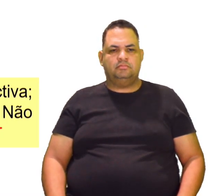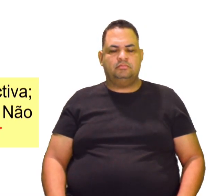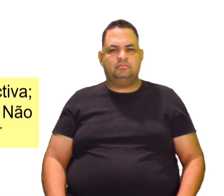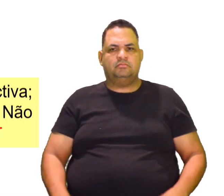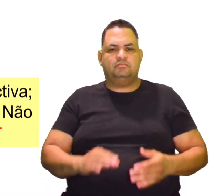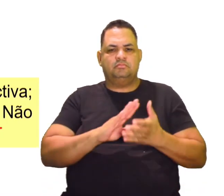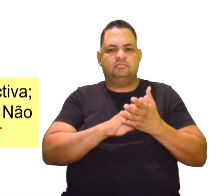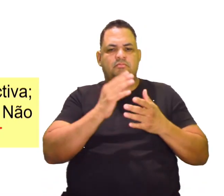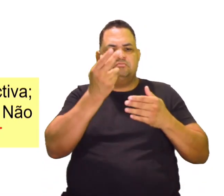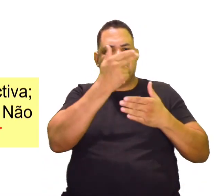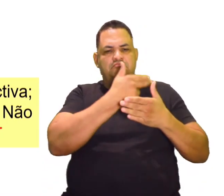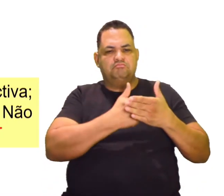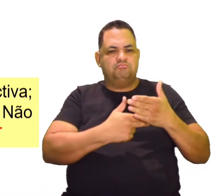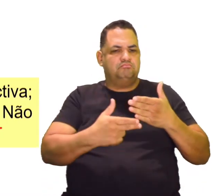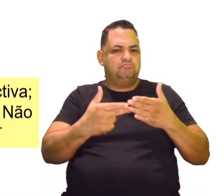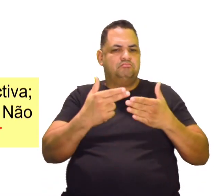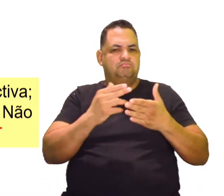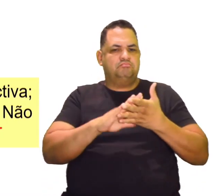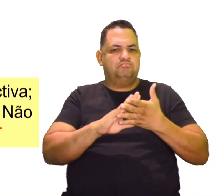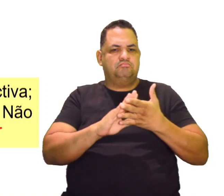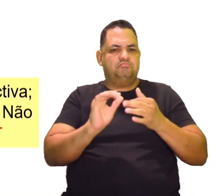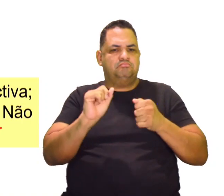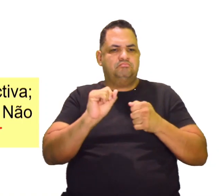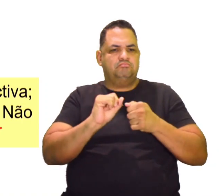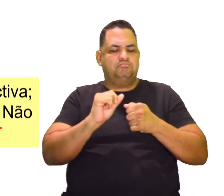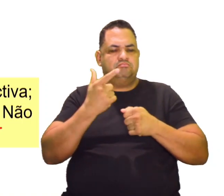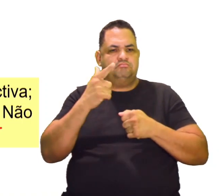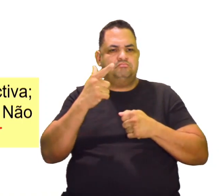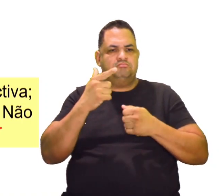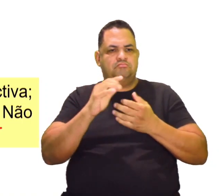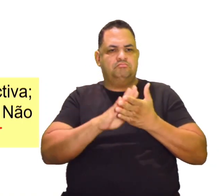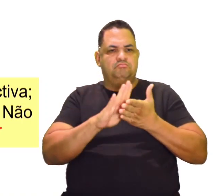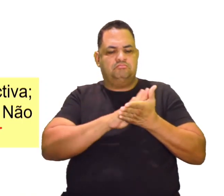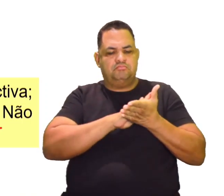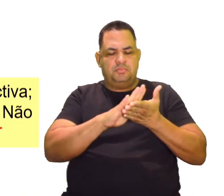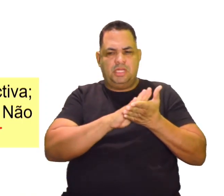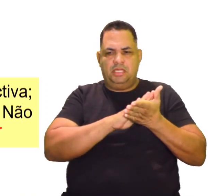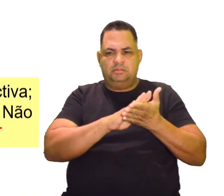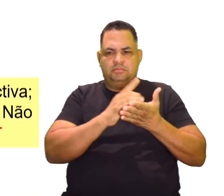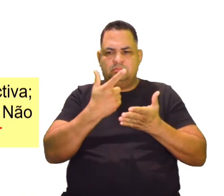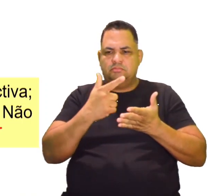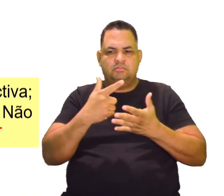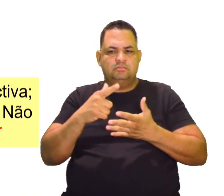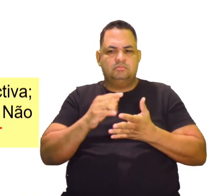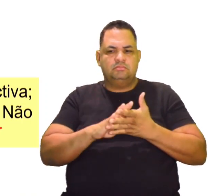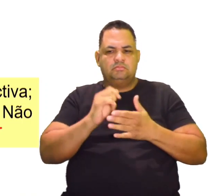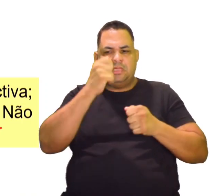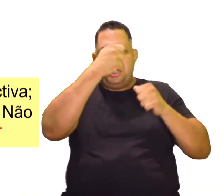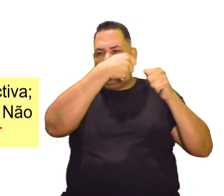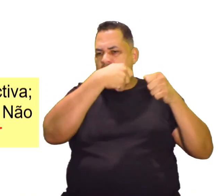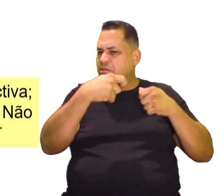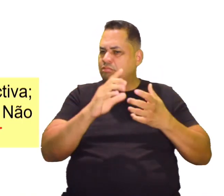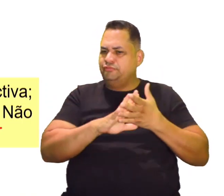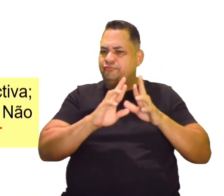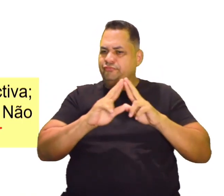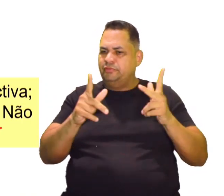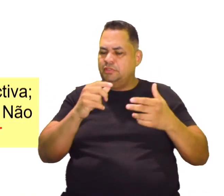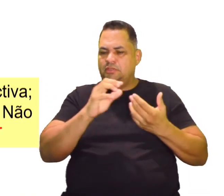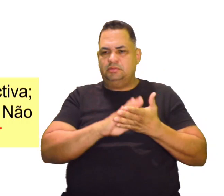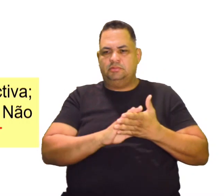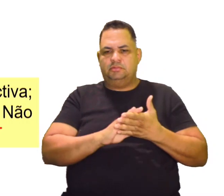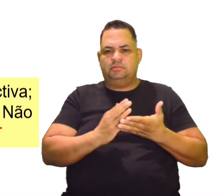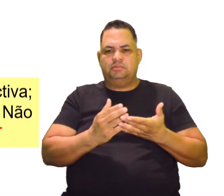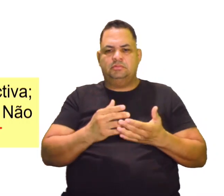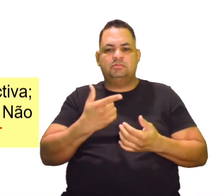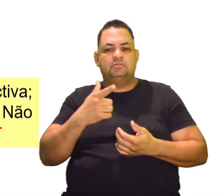um desenho ali sem, né, plano mesmo, no contexto plano, não havia